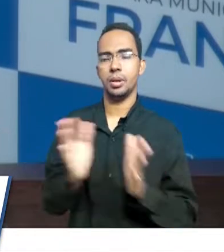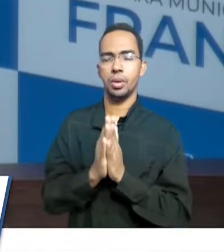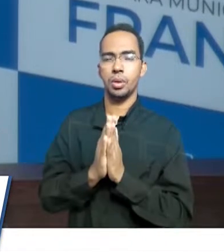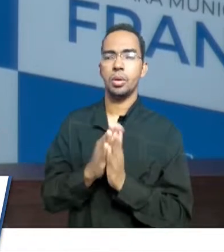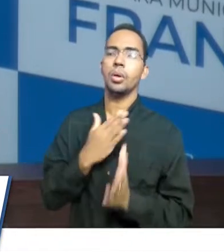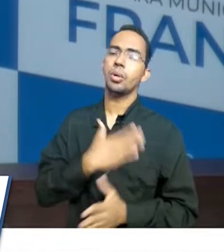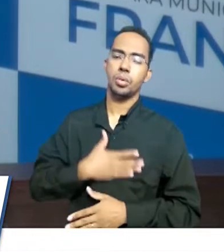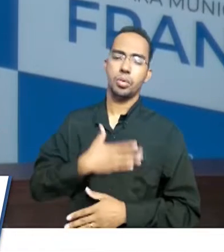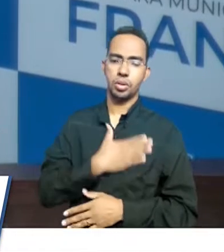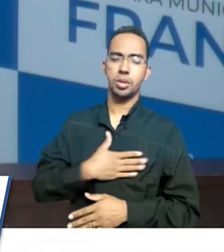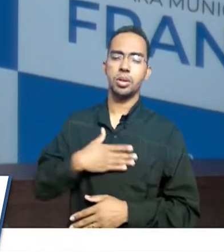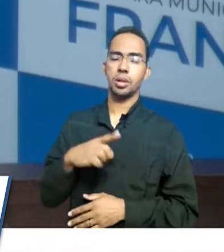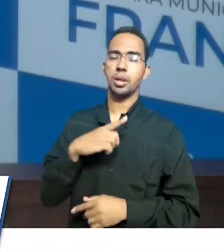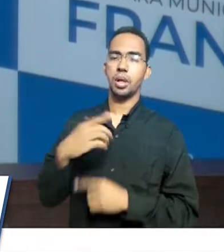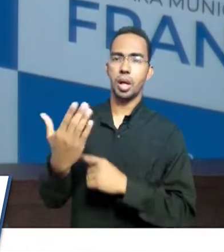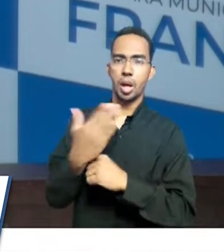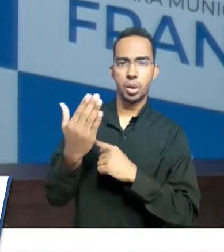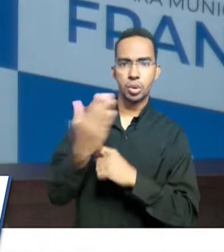de vocês